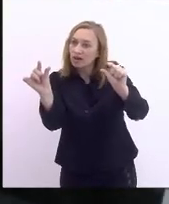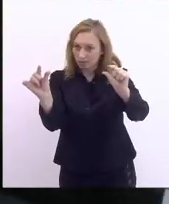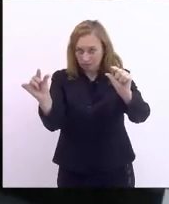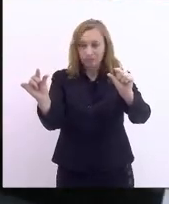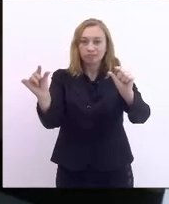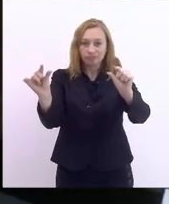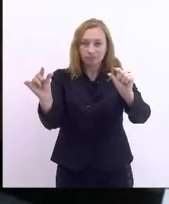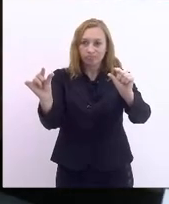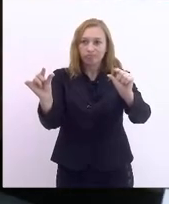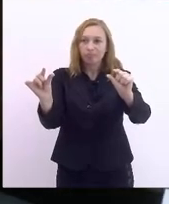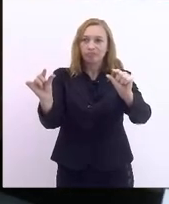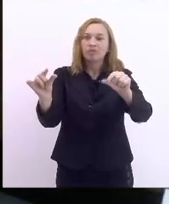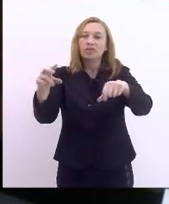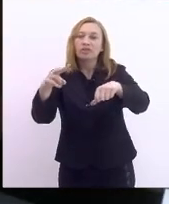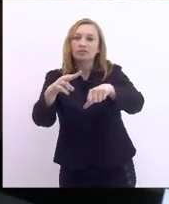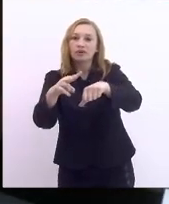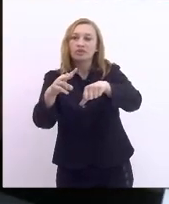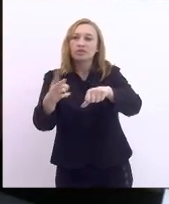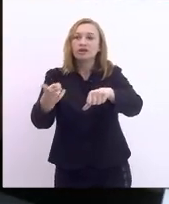se